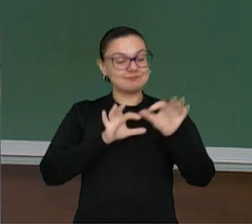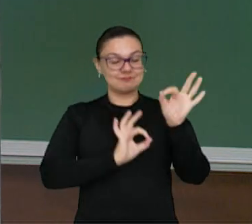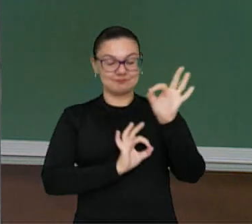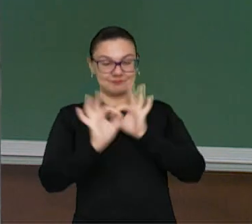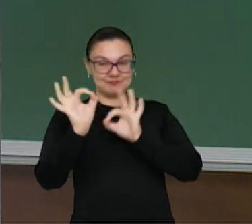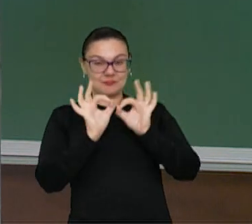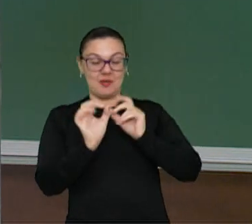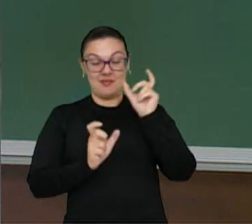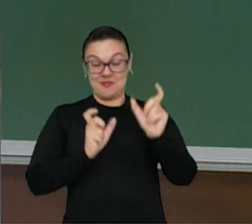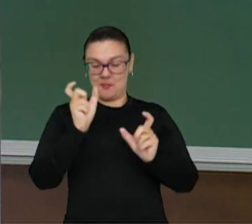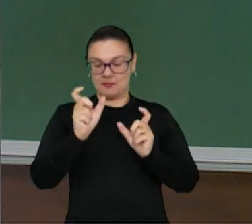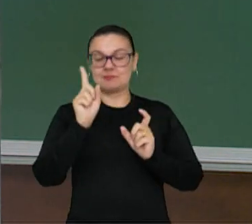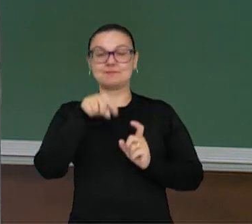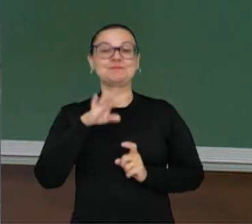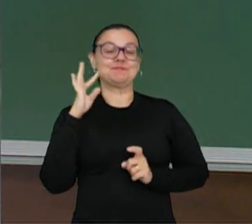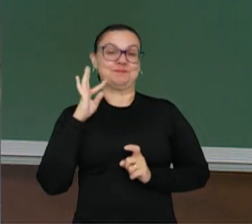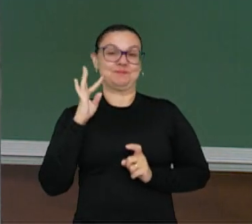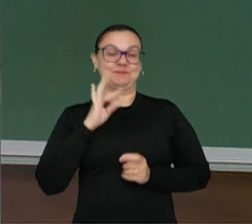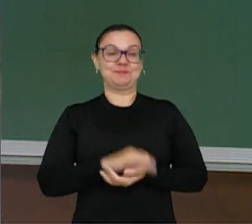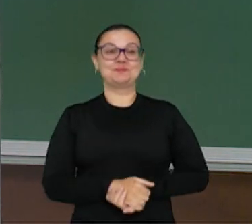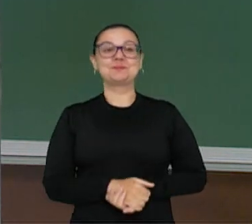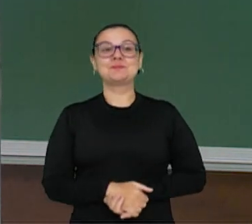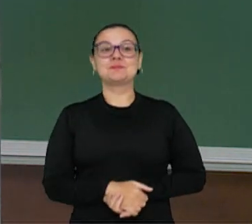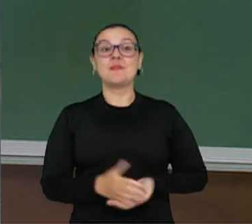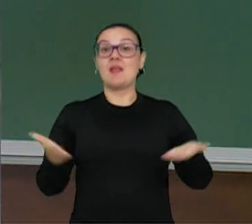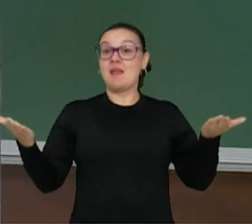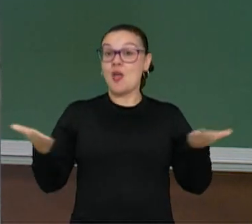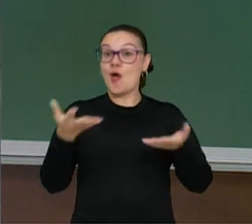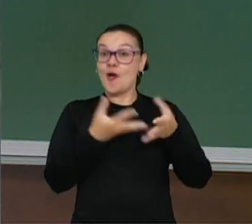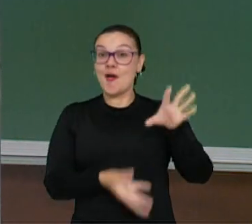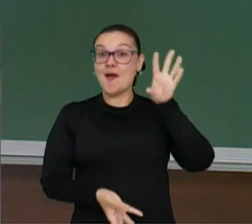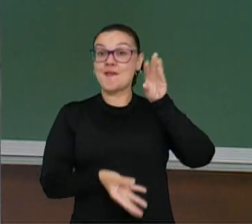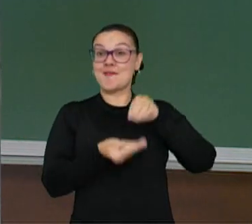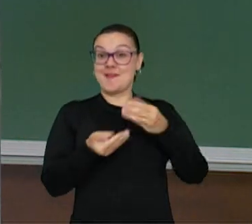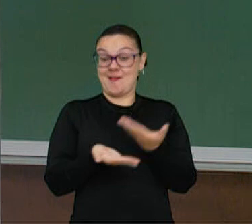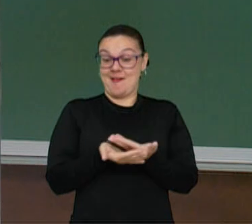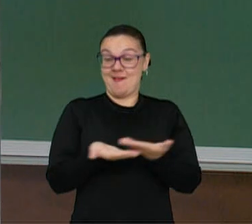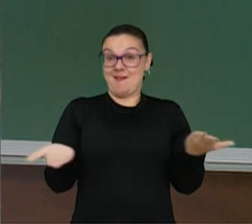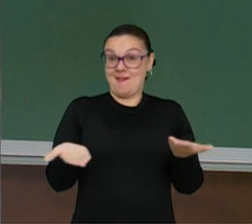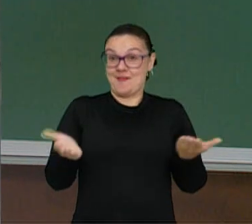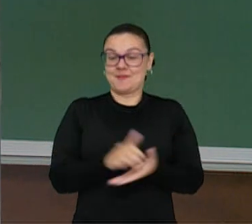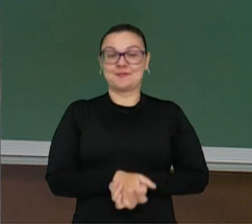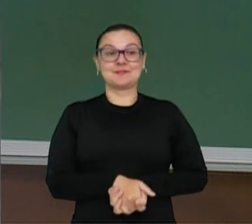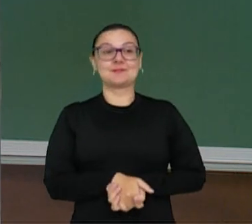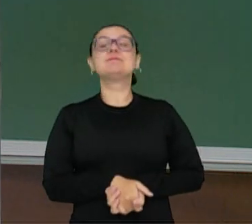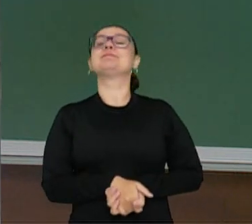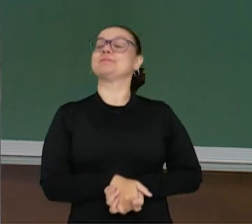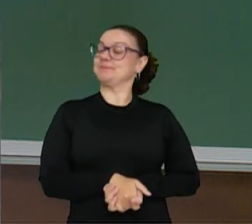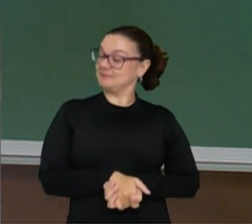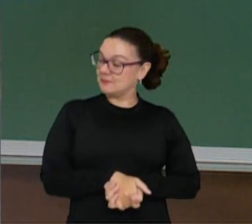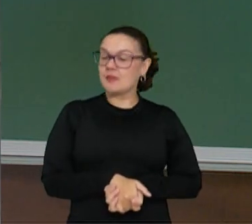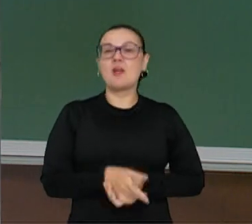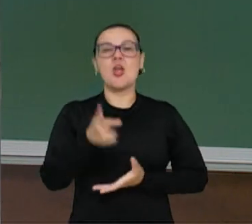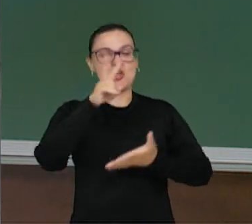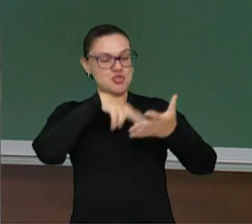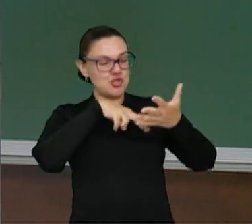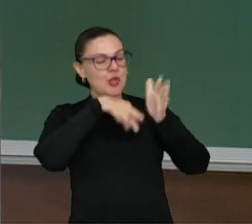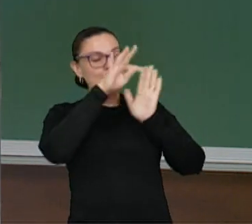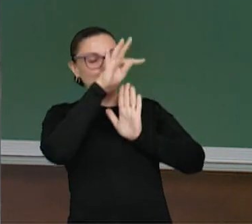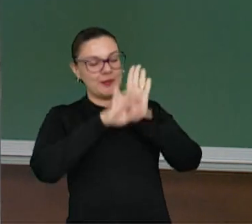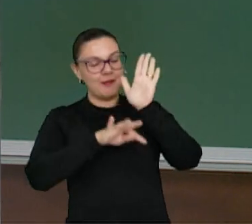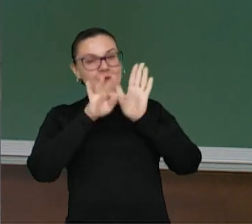com as palavras aí que é muito legal. O resumo da nossa aula de hoje, pois é, nós lemos vários